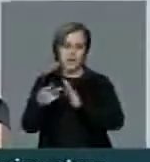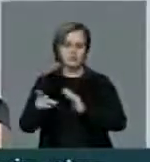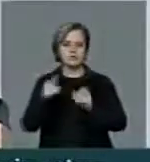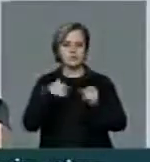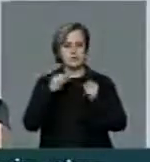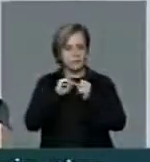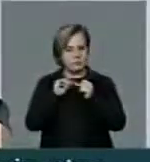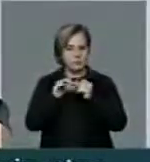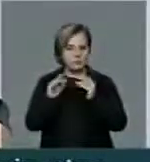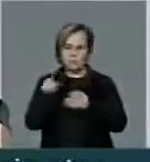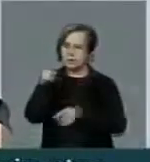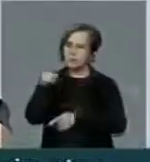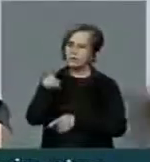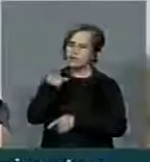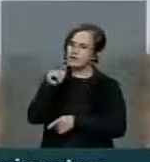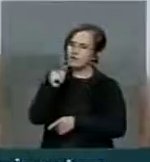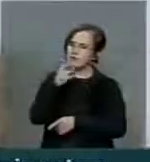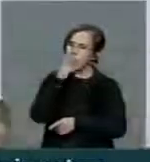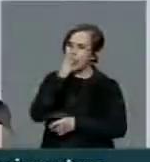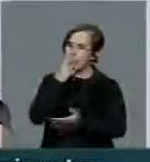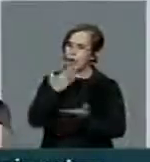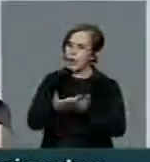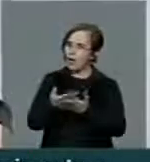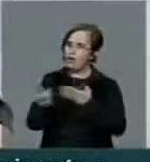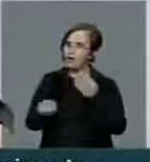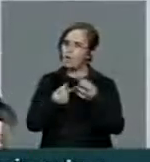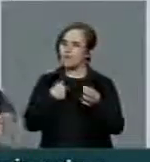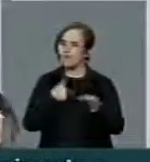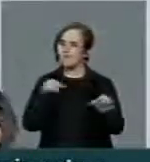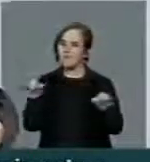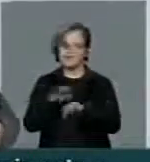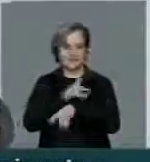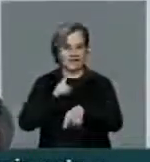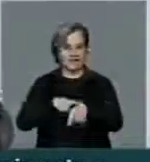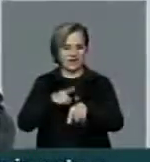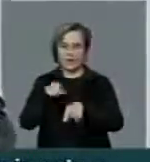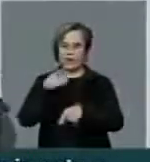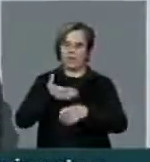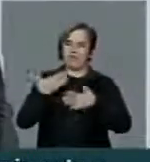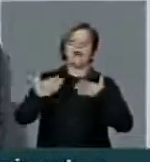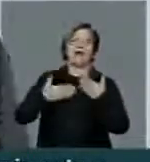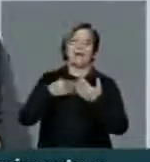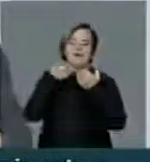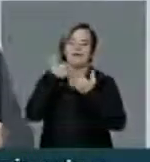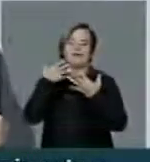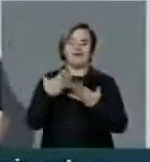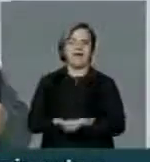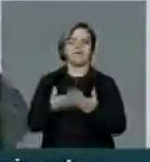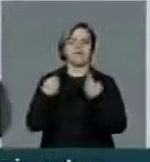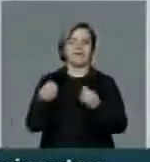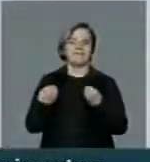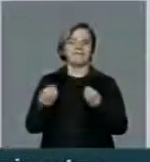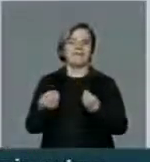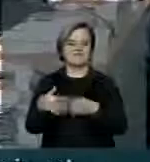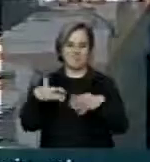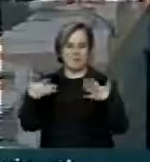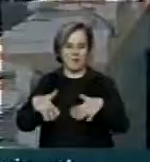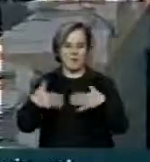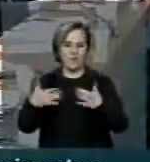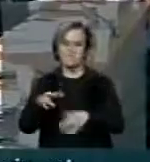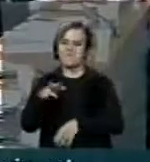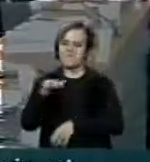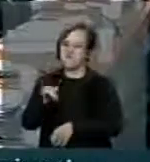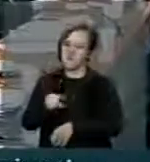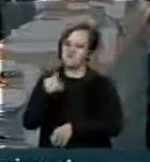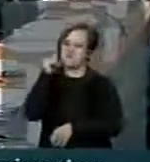fazendo, deputado, você vai ficar tão encantado, você vai ver quando ficar prontinho, você vai se surpreender, tá? Você vai se surpreender, você vai falar